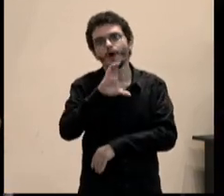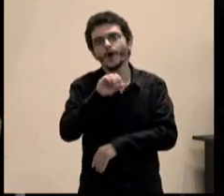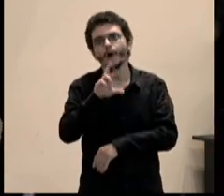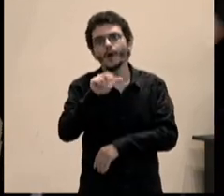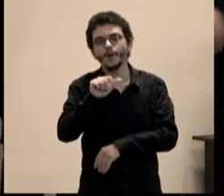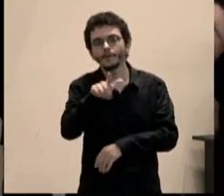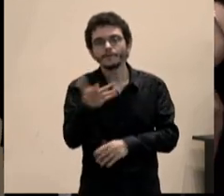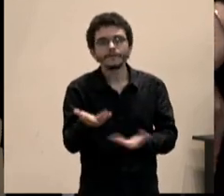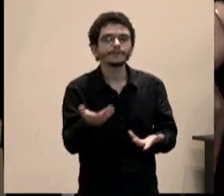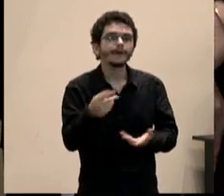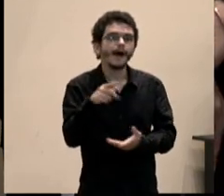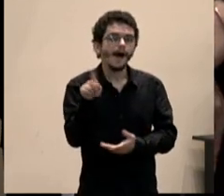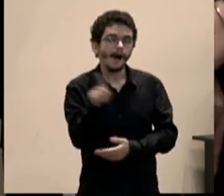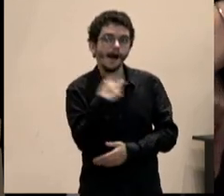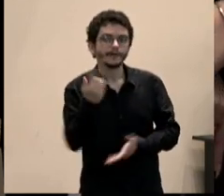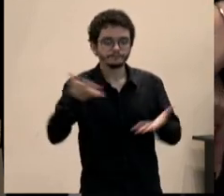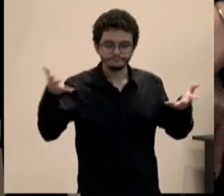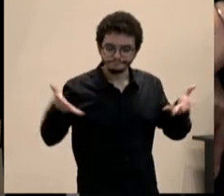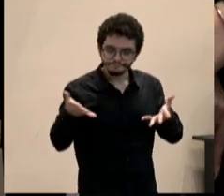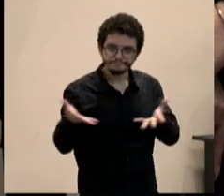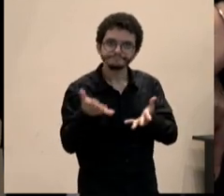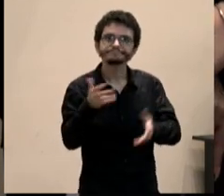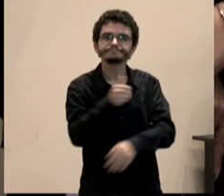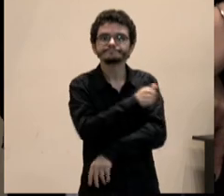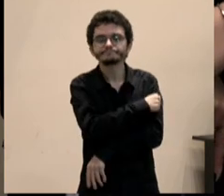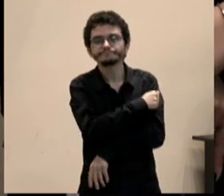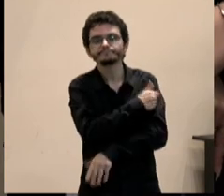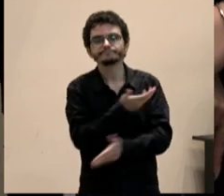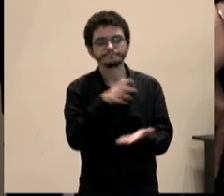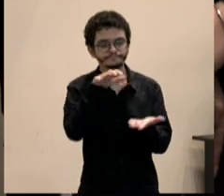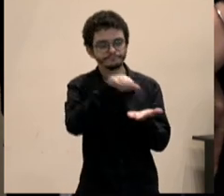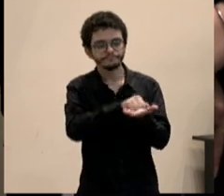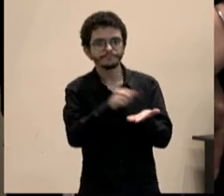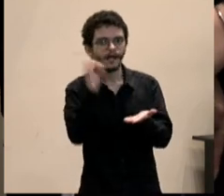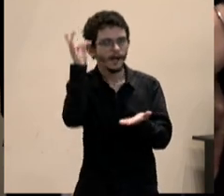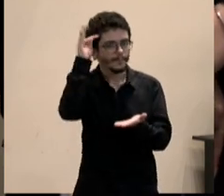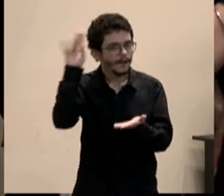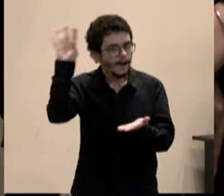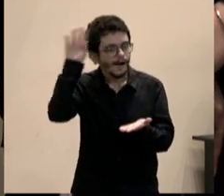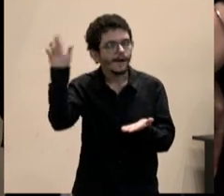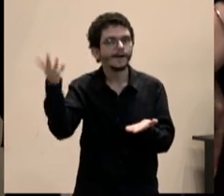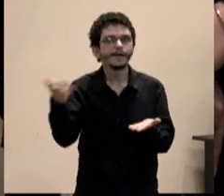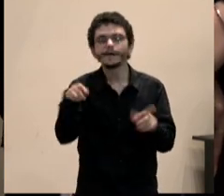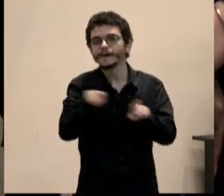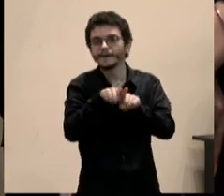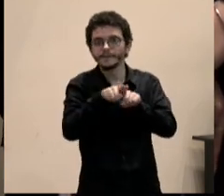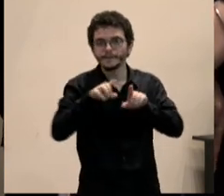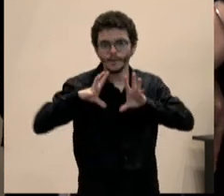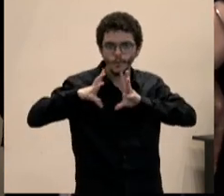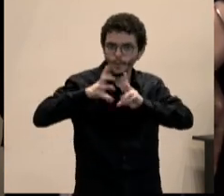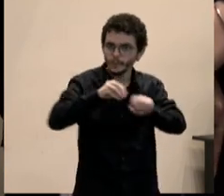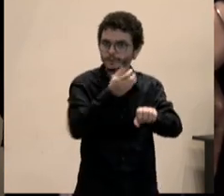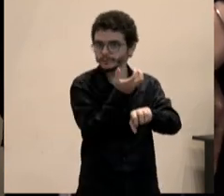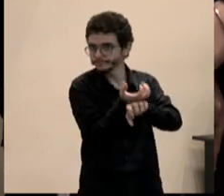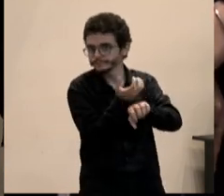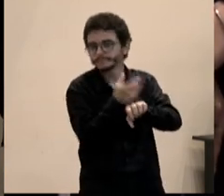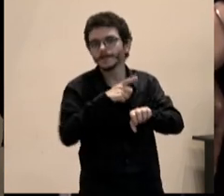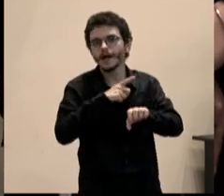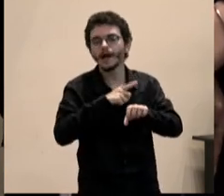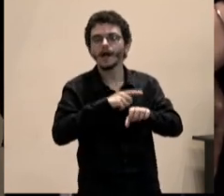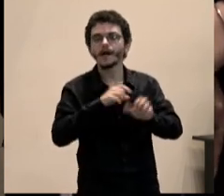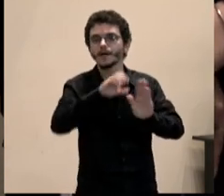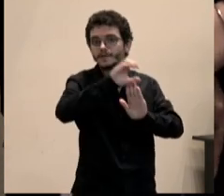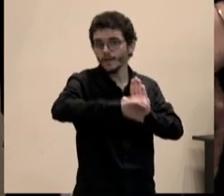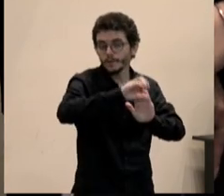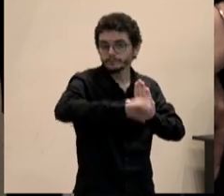estimula aos discentes a aplicar a teoria e todas as disciplinas que eles têm no currículo